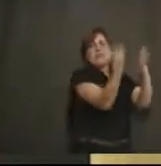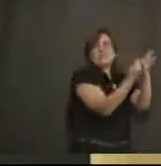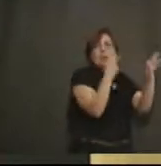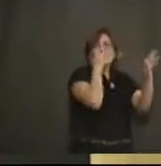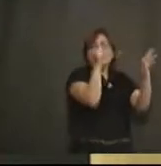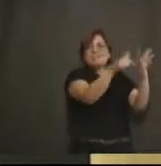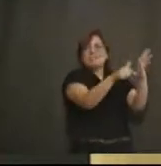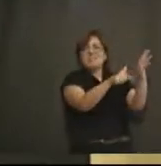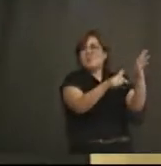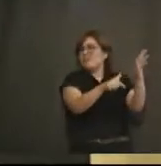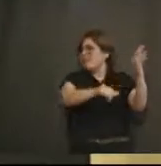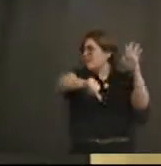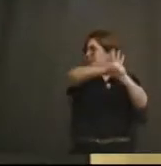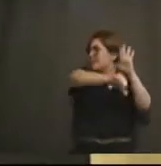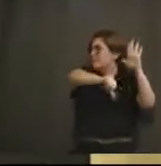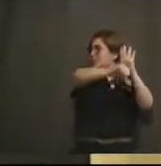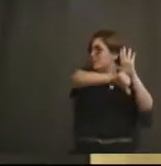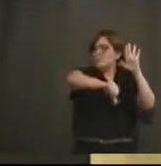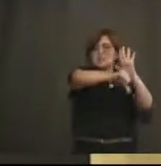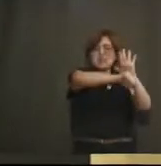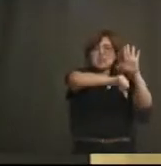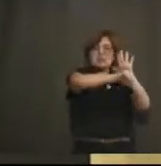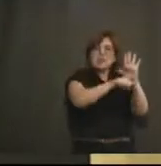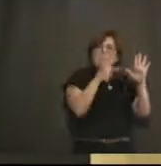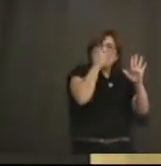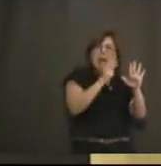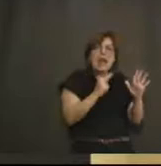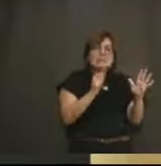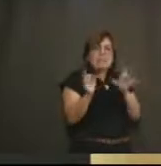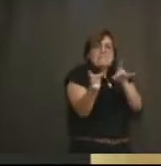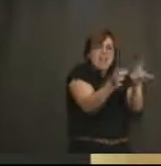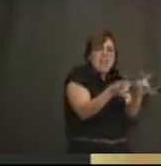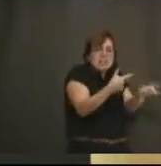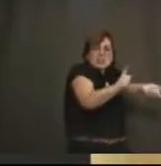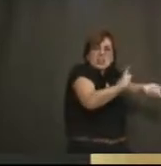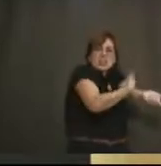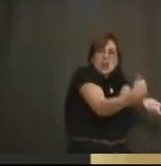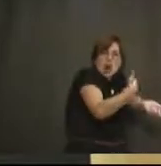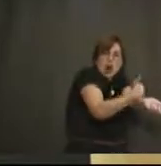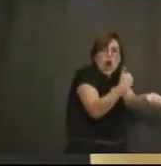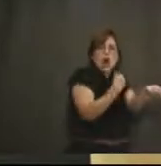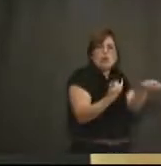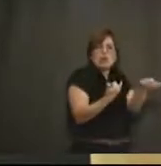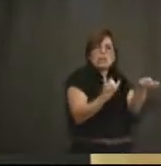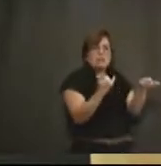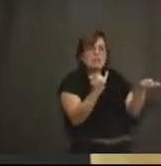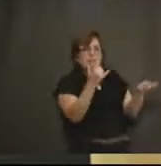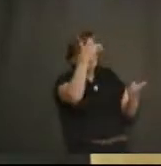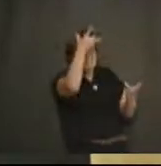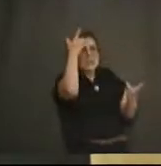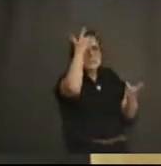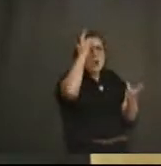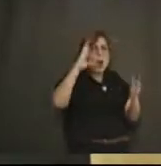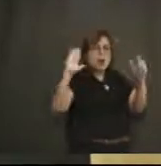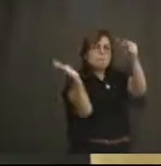São os traficantes, os grileiros, os garimpeiros ilegais, não é?